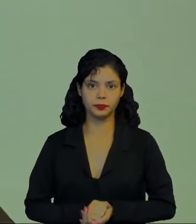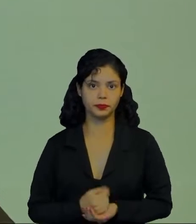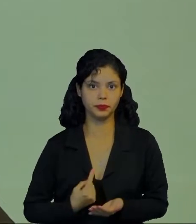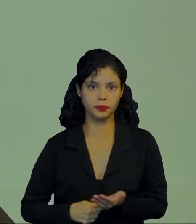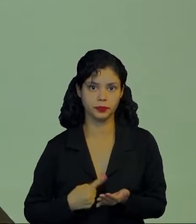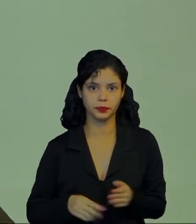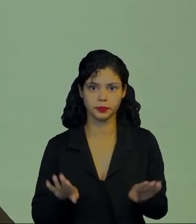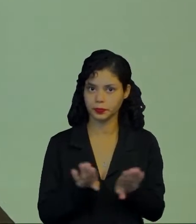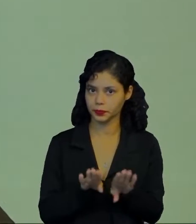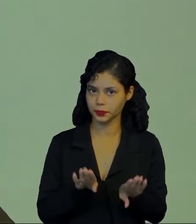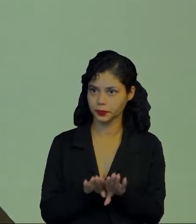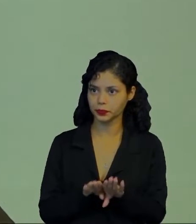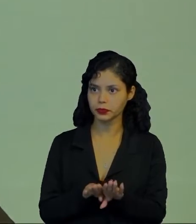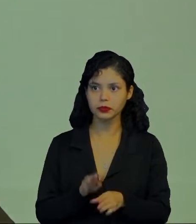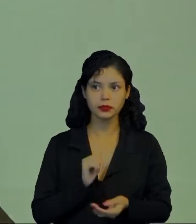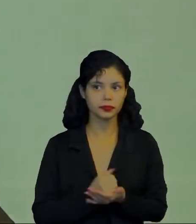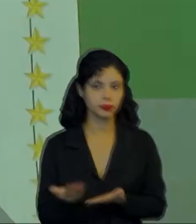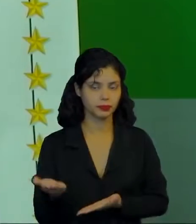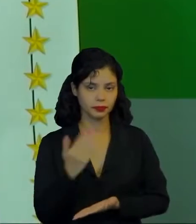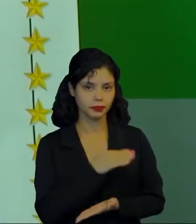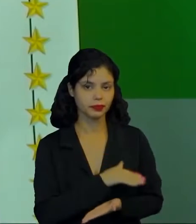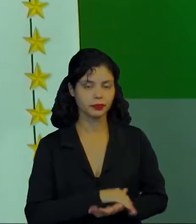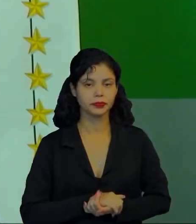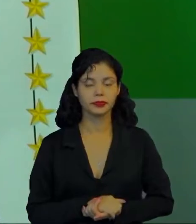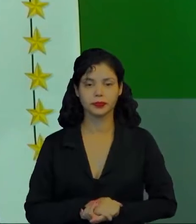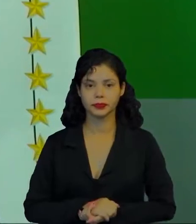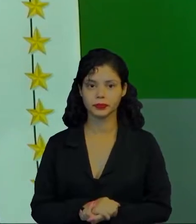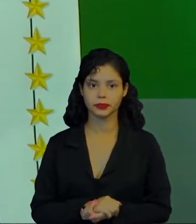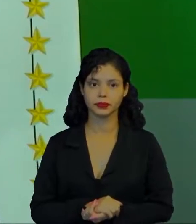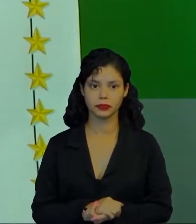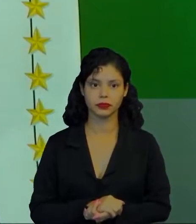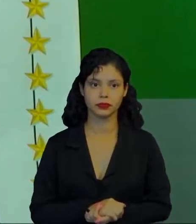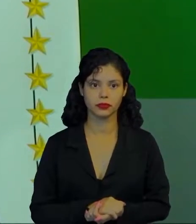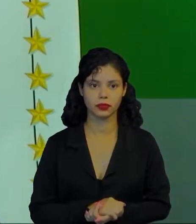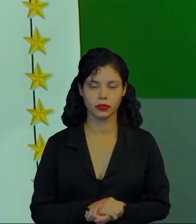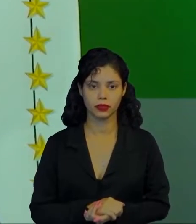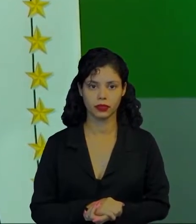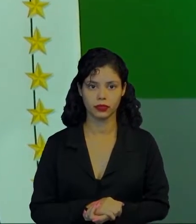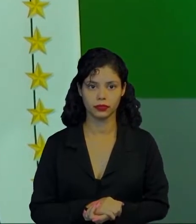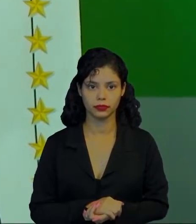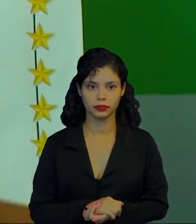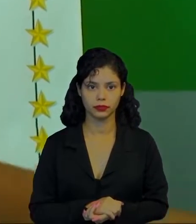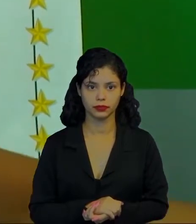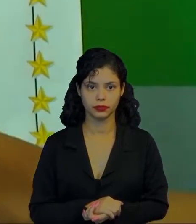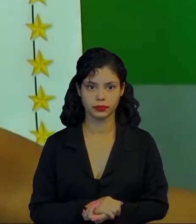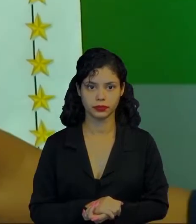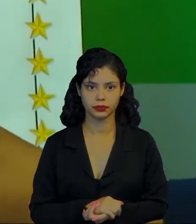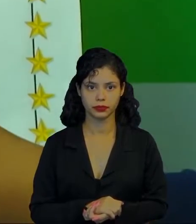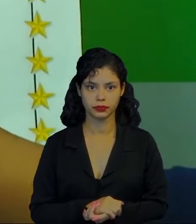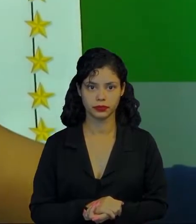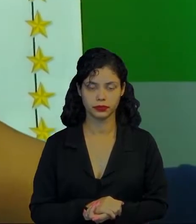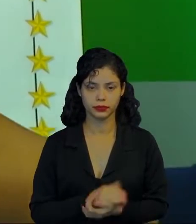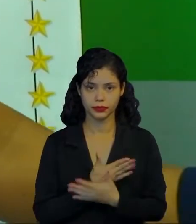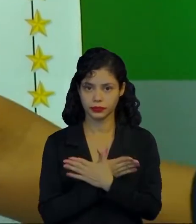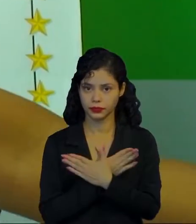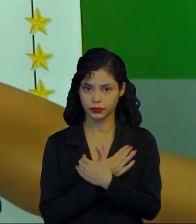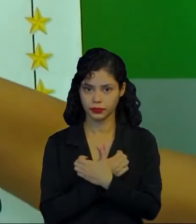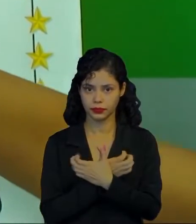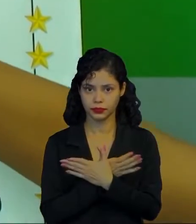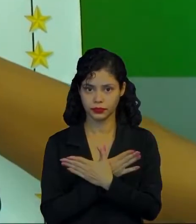Combinado? Vamos lá? O poema que eu vou ler para vocês é